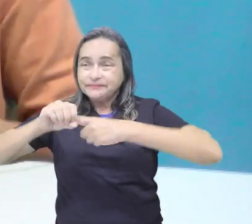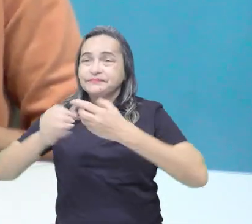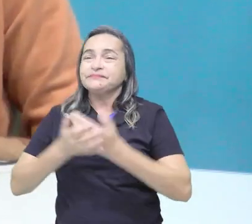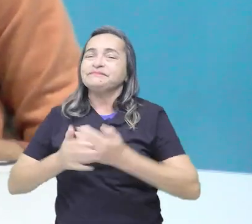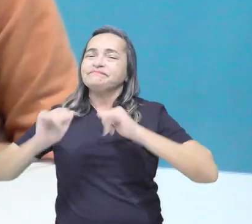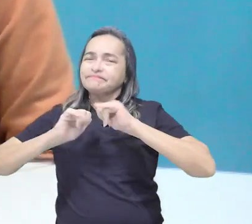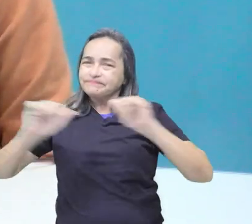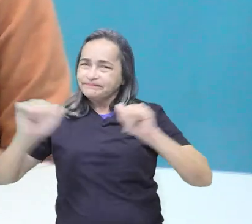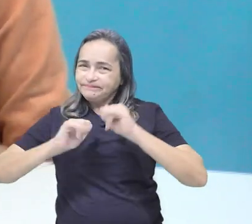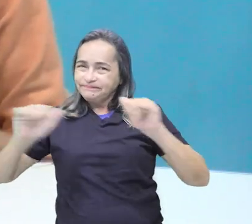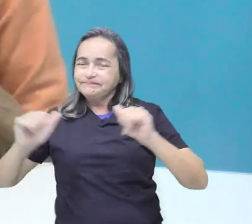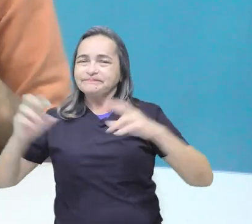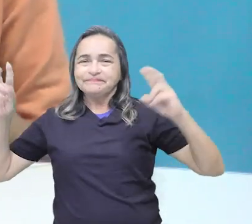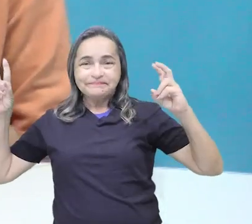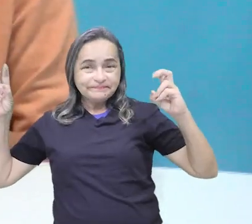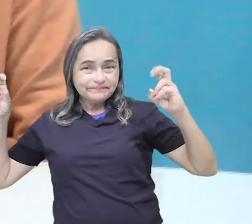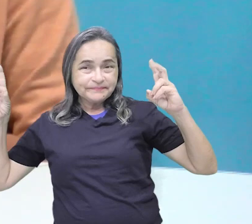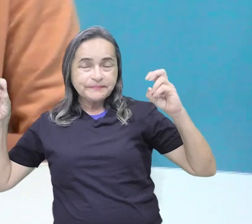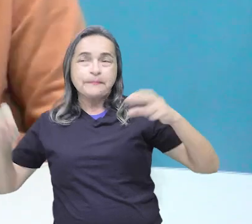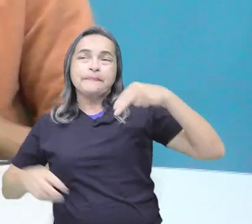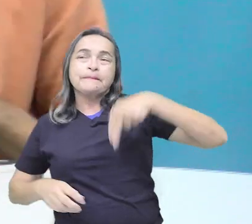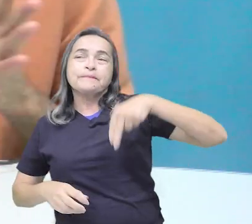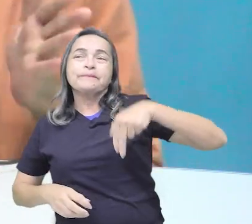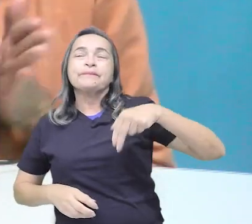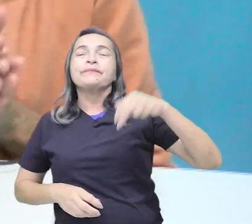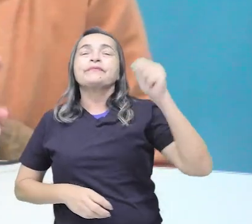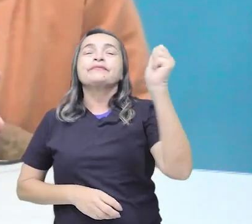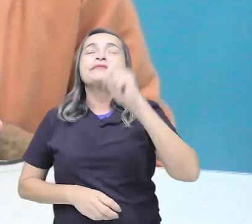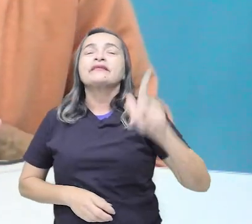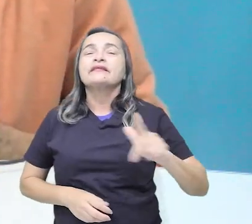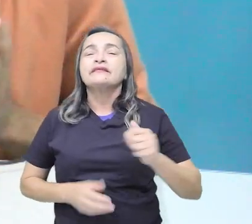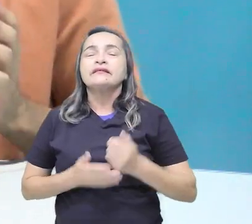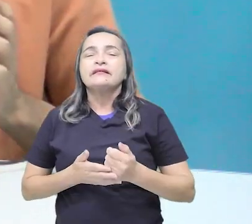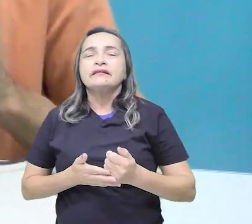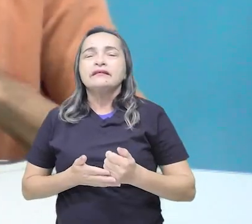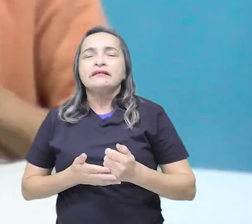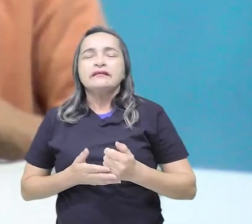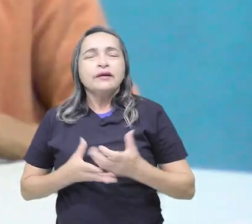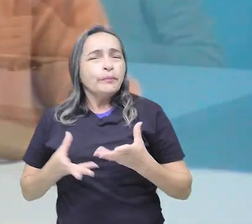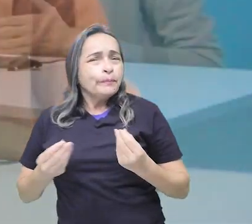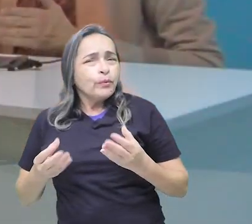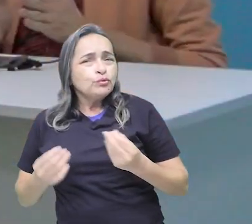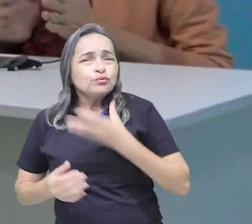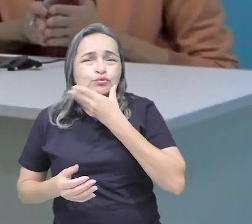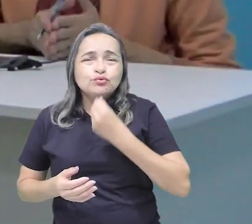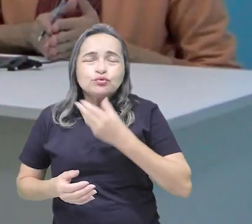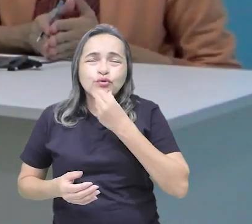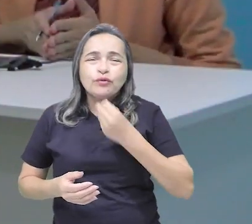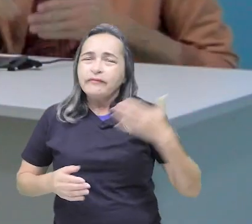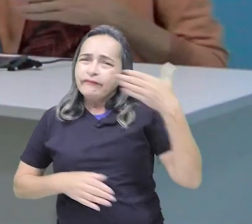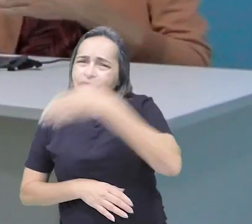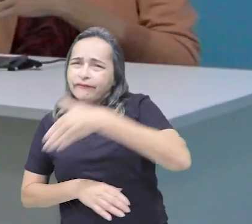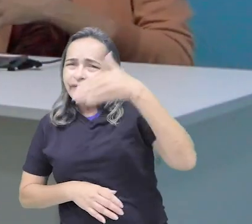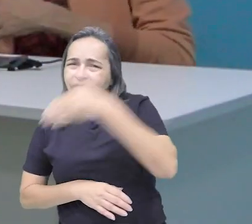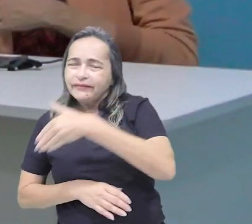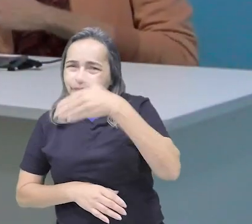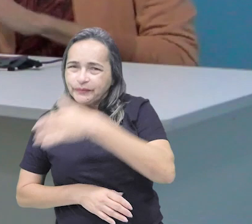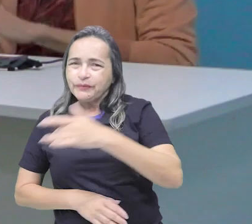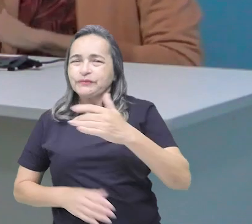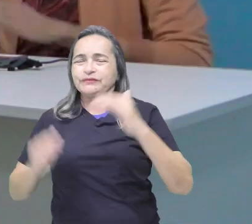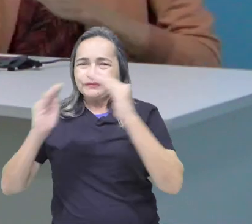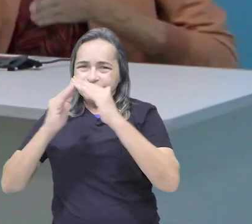torno do Novembro Azul, muitos homens procuram o posto de saúde nessa data, Sim. muitas vezes pela primeira vez, se não pela